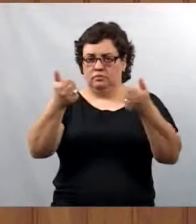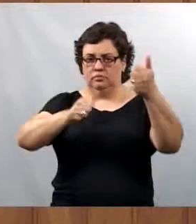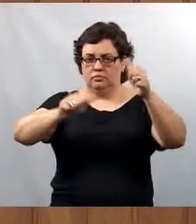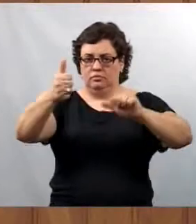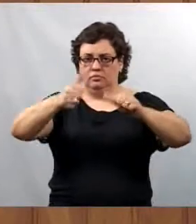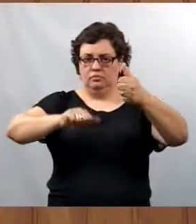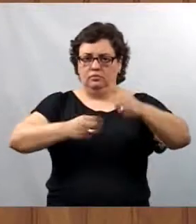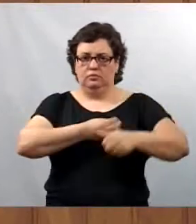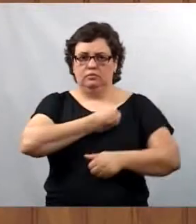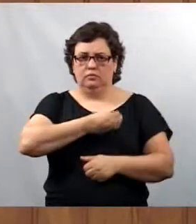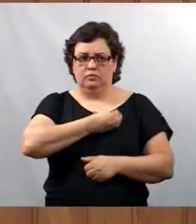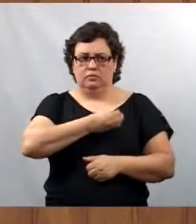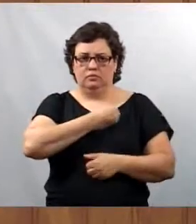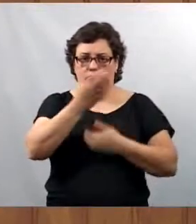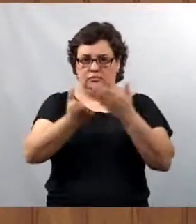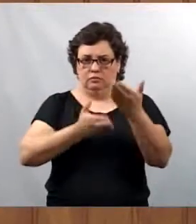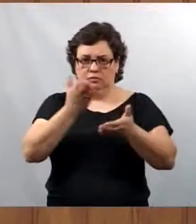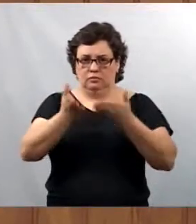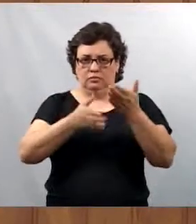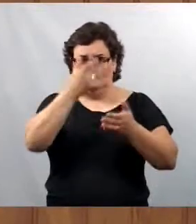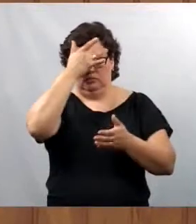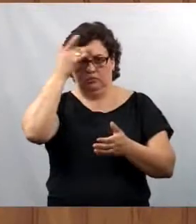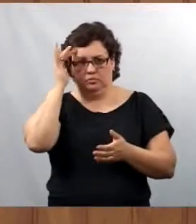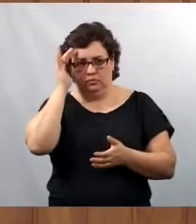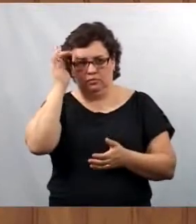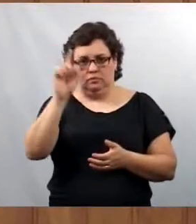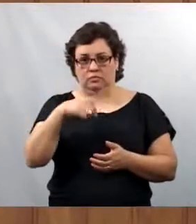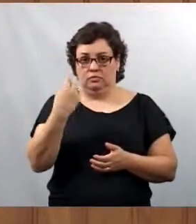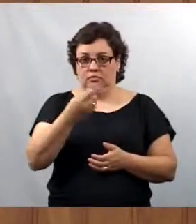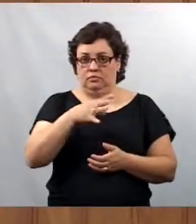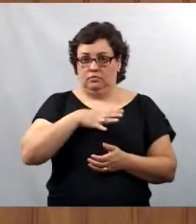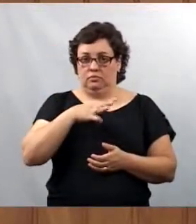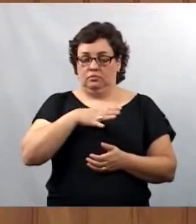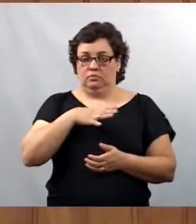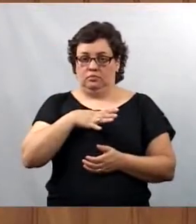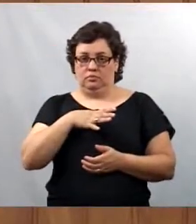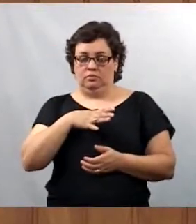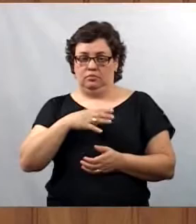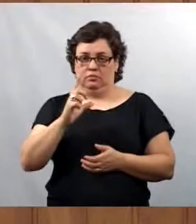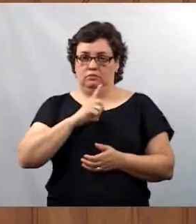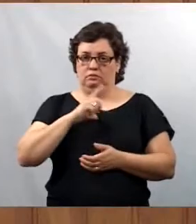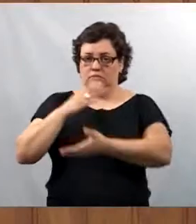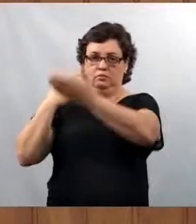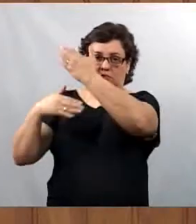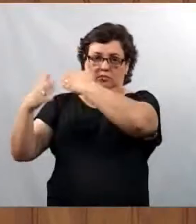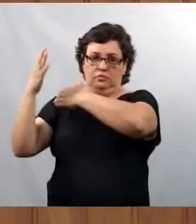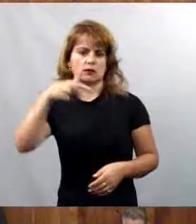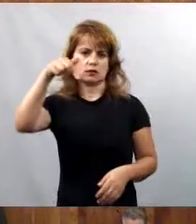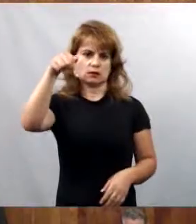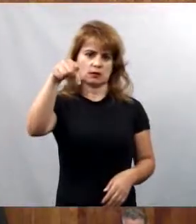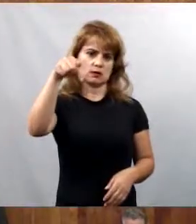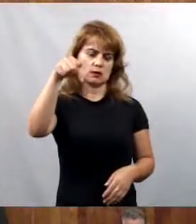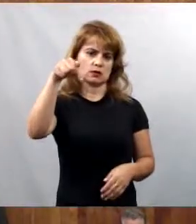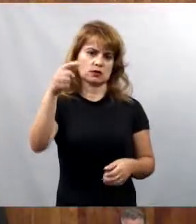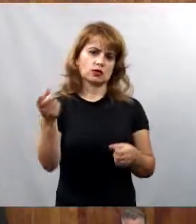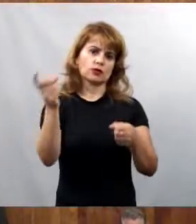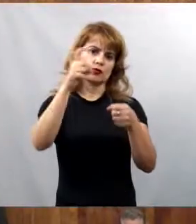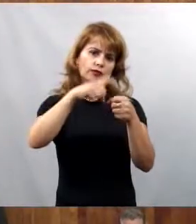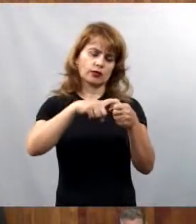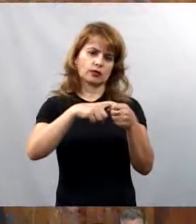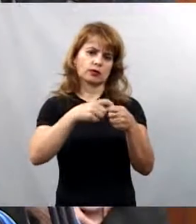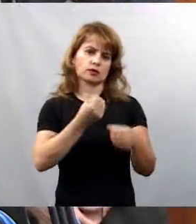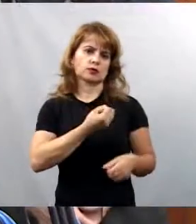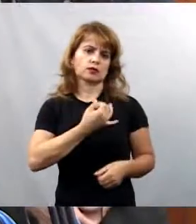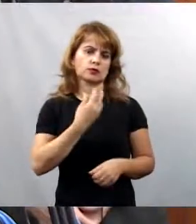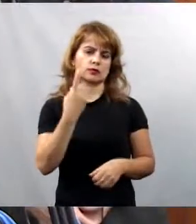caixas exclusivos para atendimento de idosos deficientes e mulheres grávidas ou com crianças de colo também